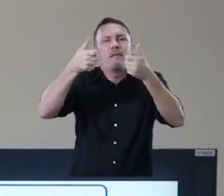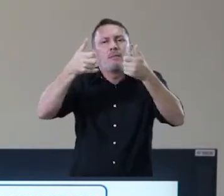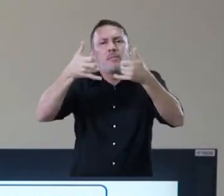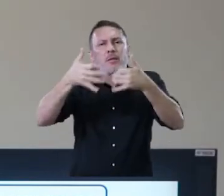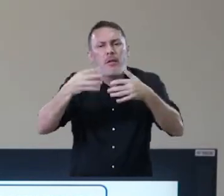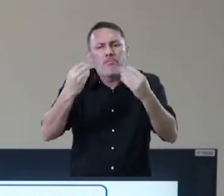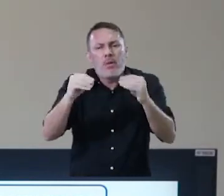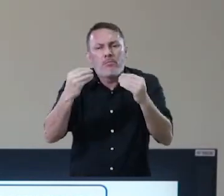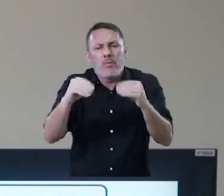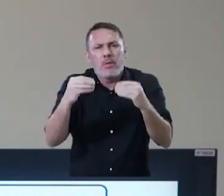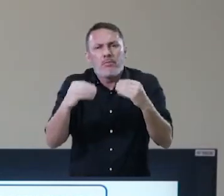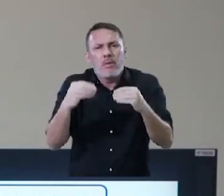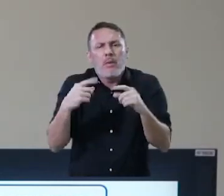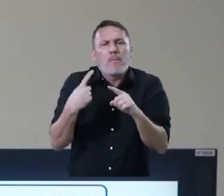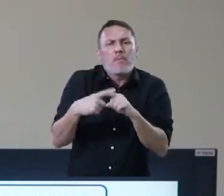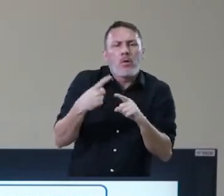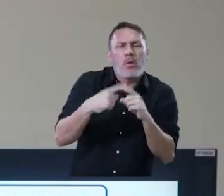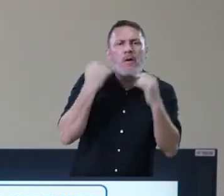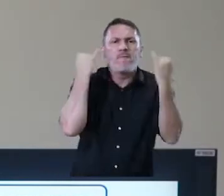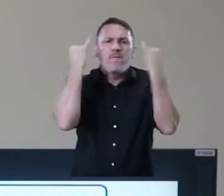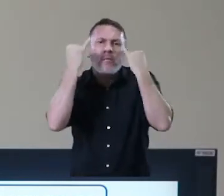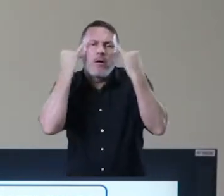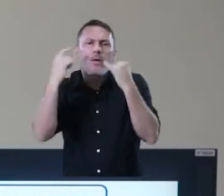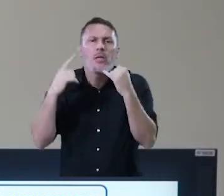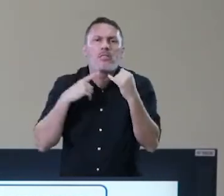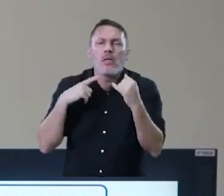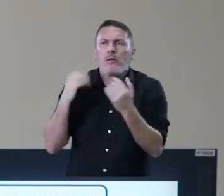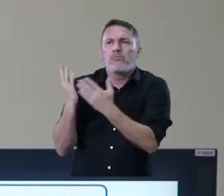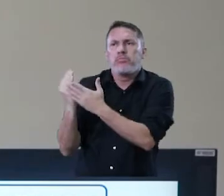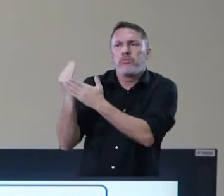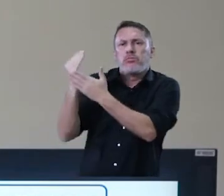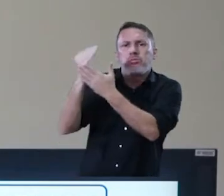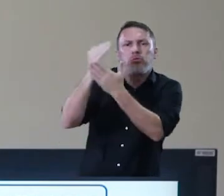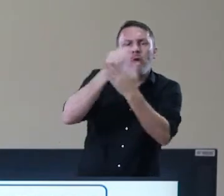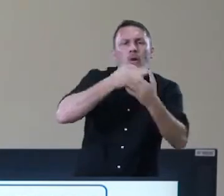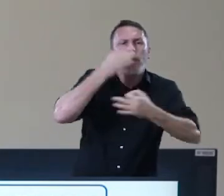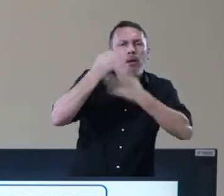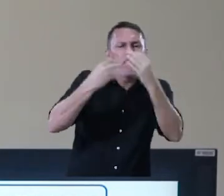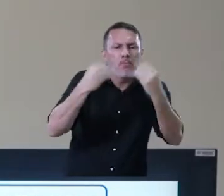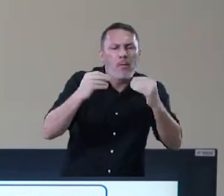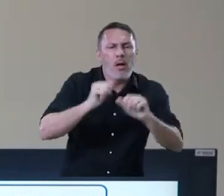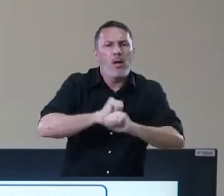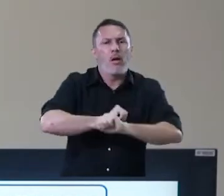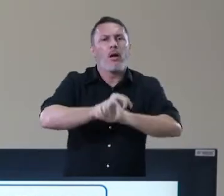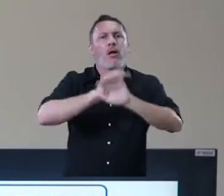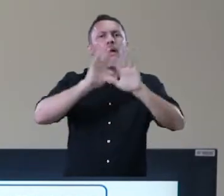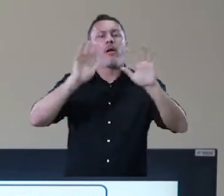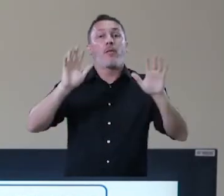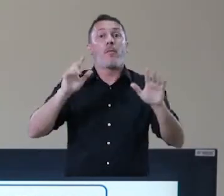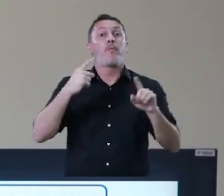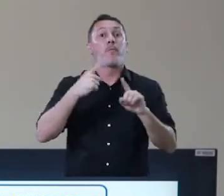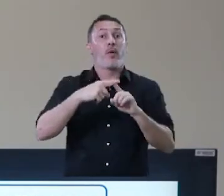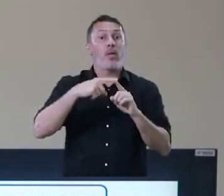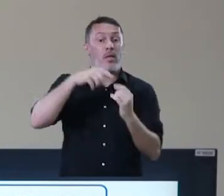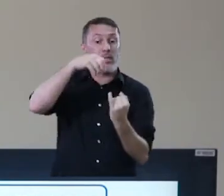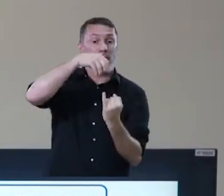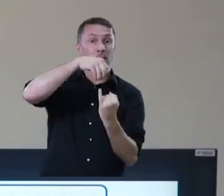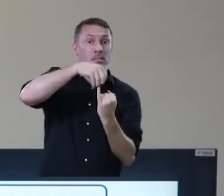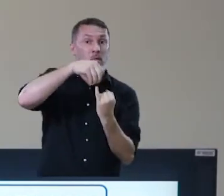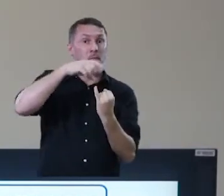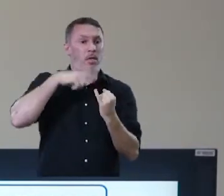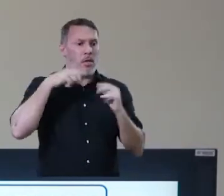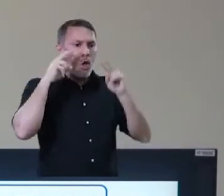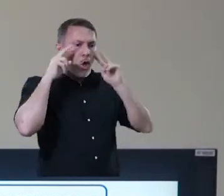vai expor ali, jogar as informações dentro do desenvolvimento. E, obviamente, o INEP quer